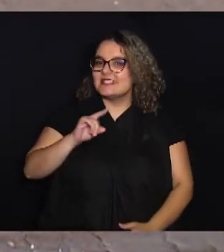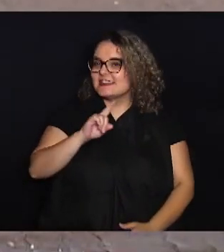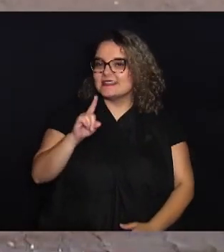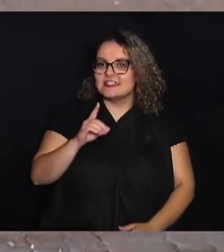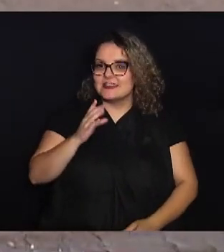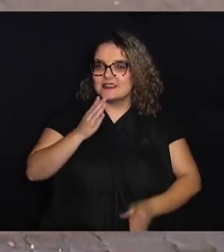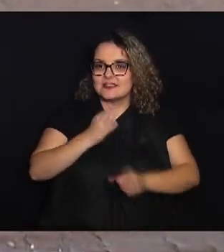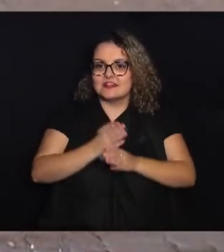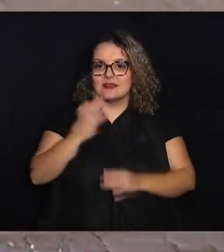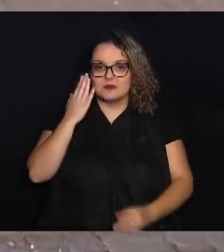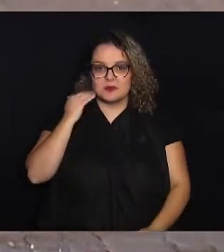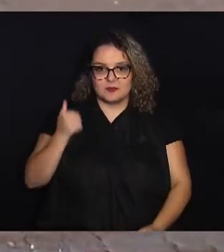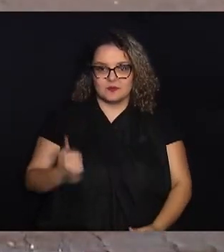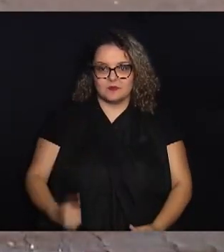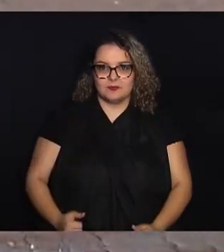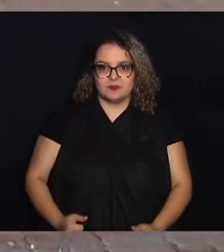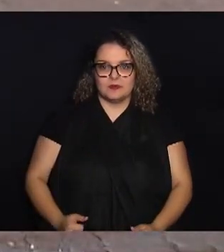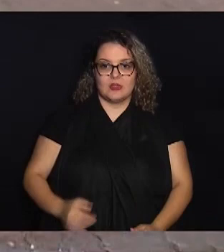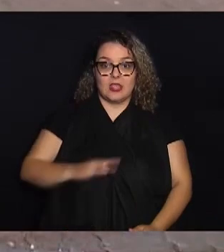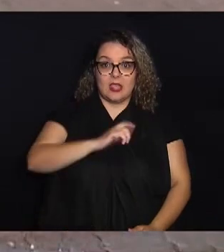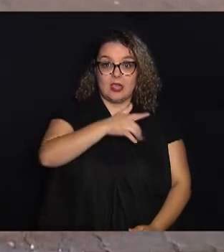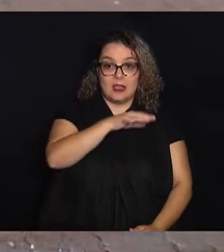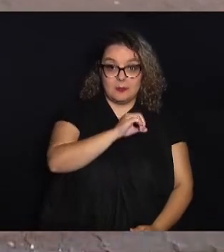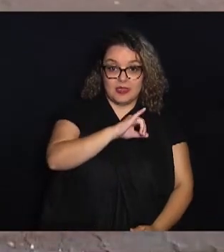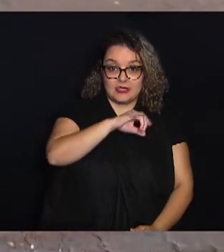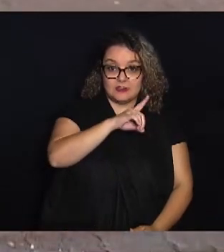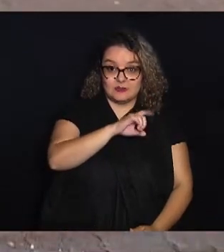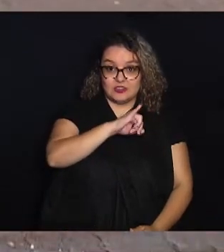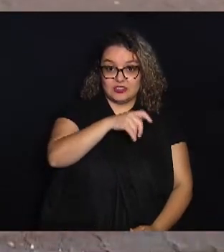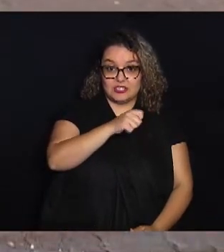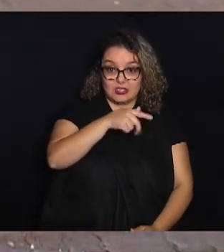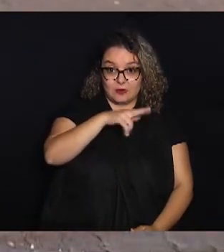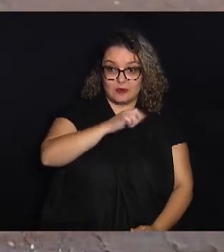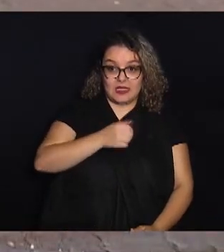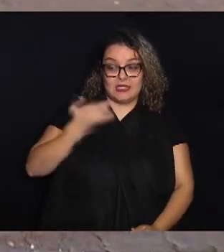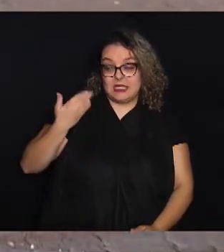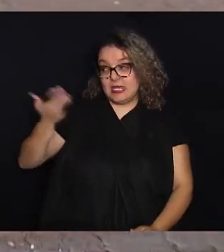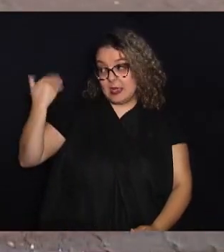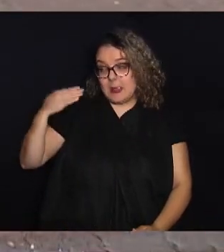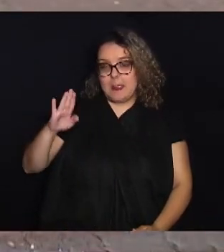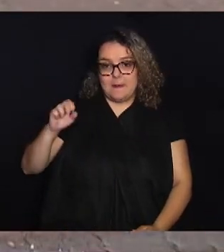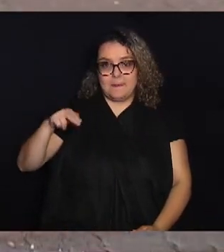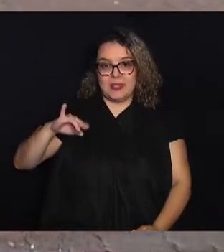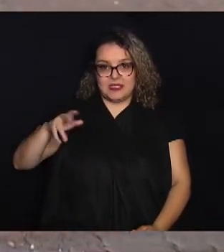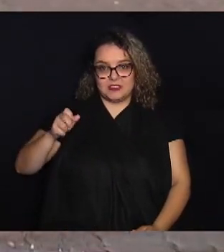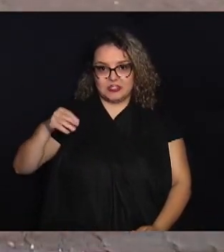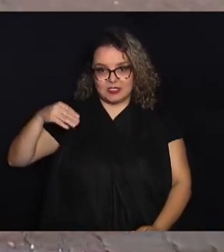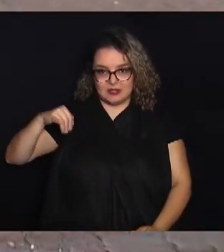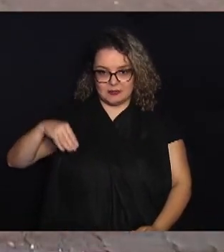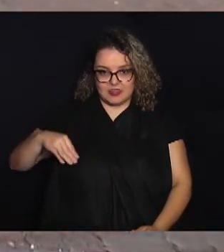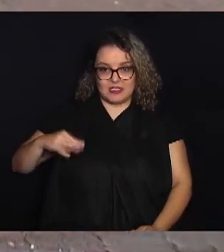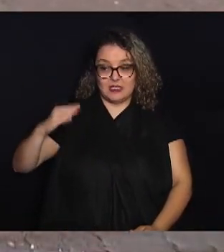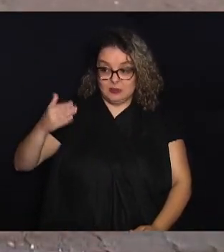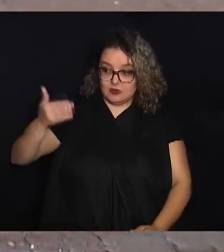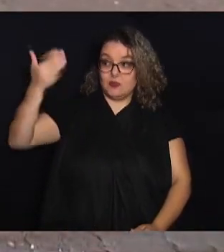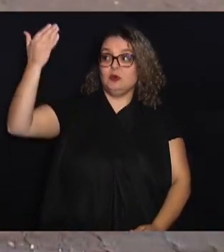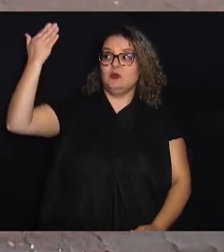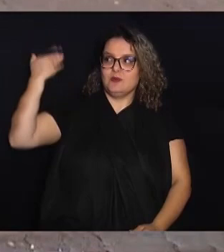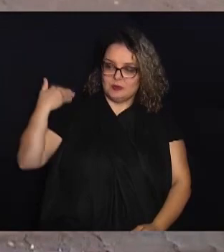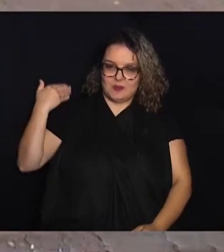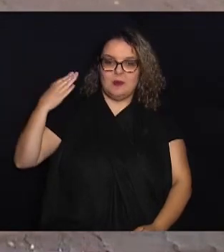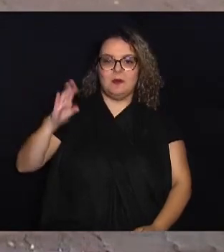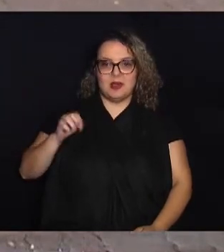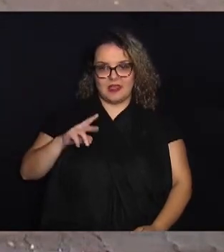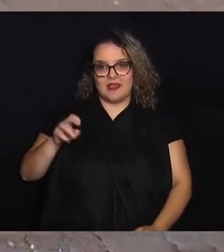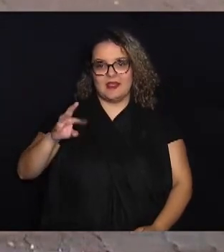localizou ainda, eu estou entre a Barão de Jaguara, aqui atrás de mim a Benjamin Constant e a Barreto Leme atrás da igreja.